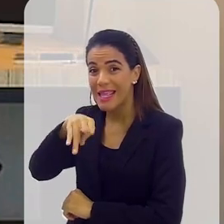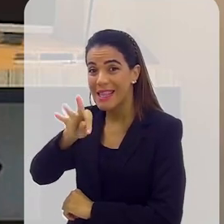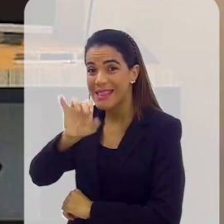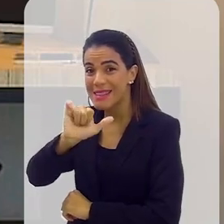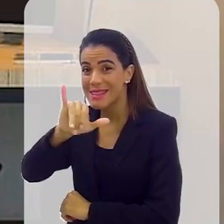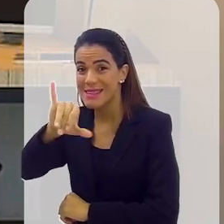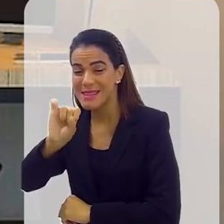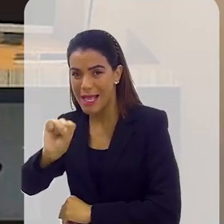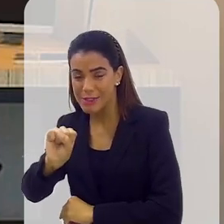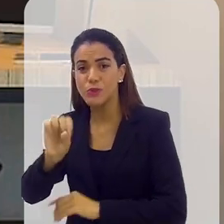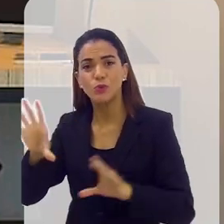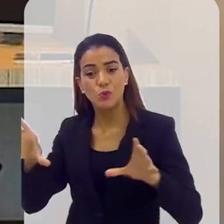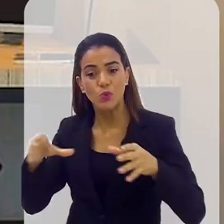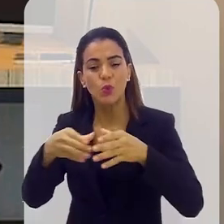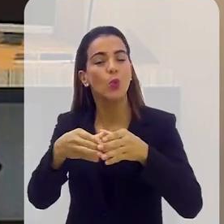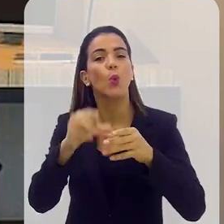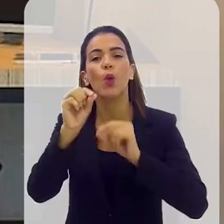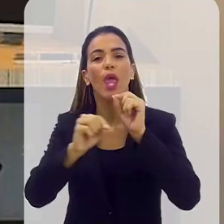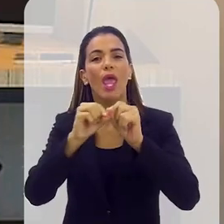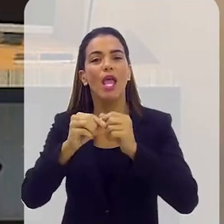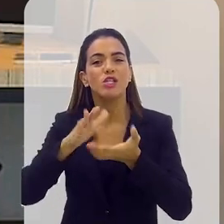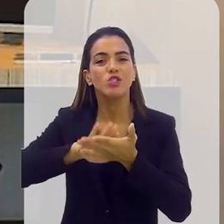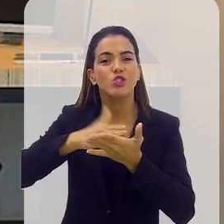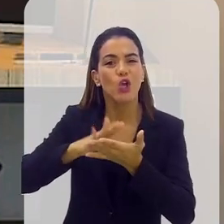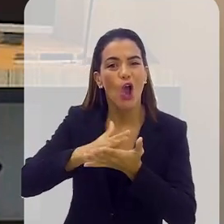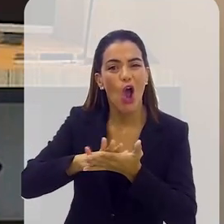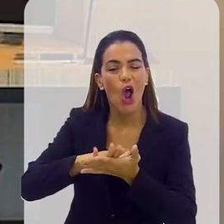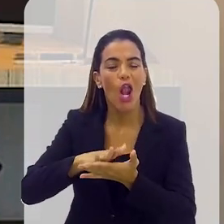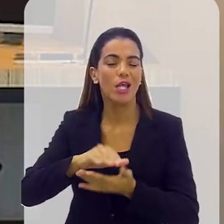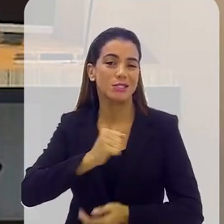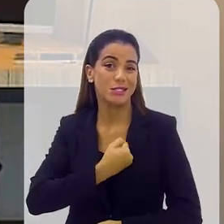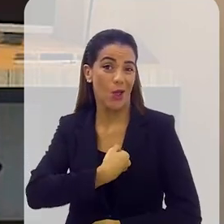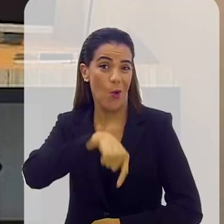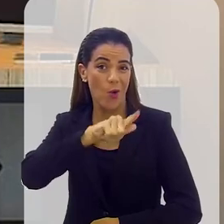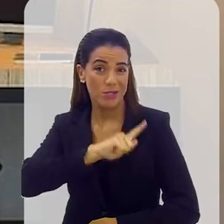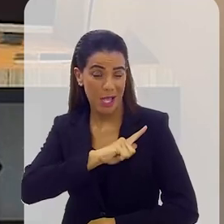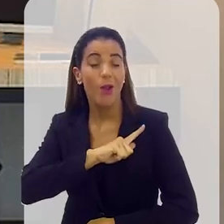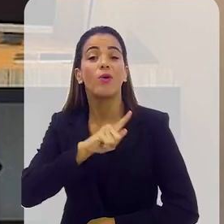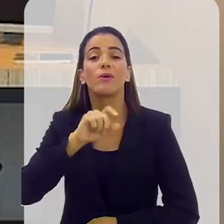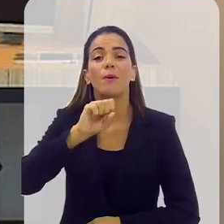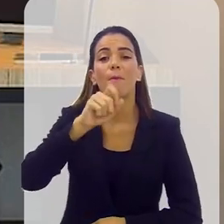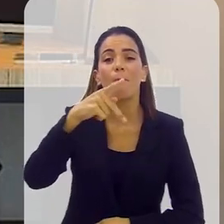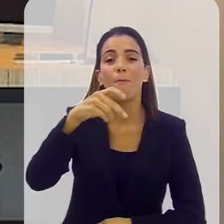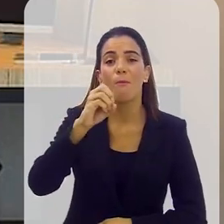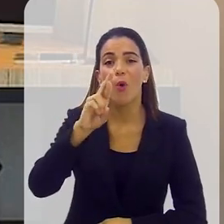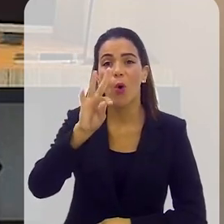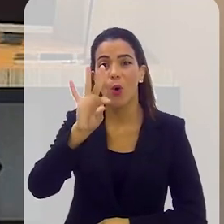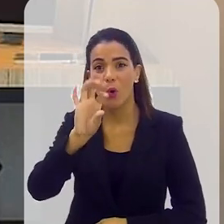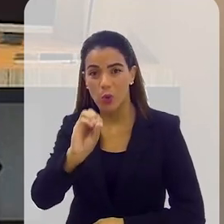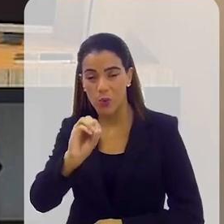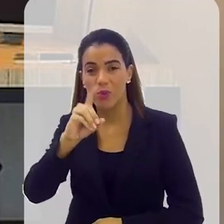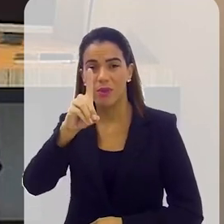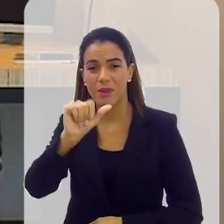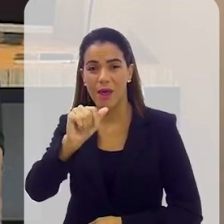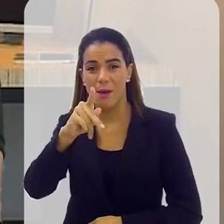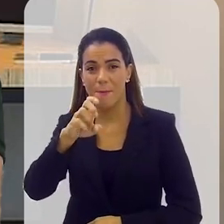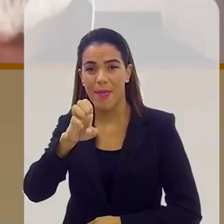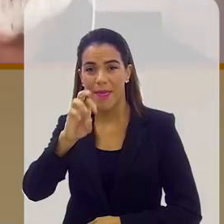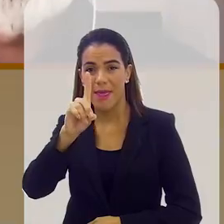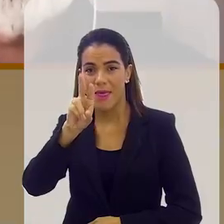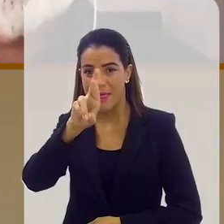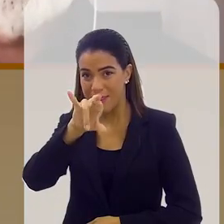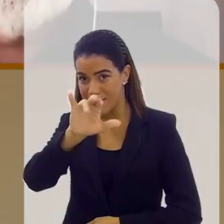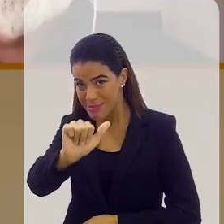da Série Ouro e junto com a Escola de Samba Porto da Pedra de São Gonçalo, que agora subiu para o Grupo Especial. Seja